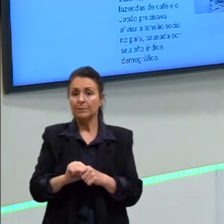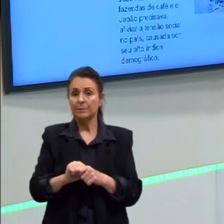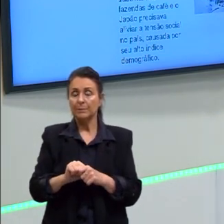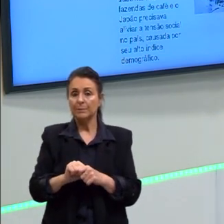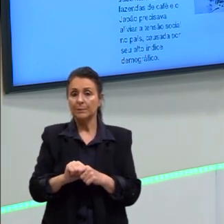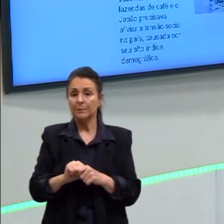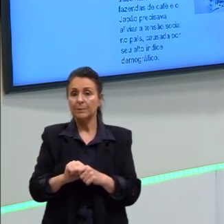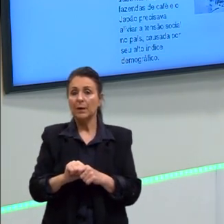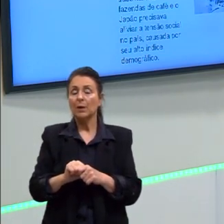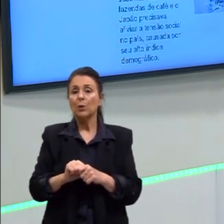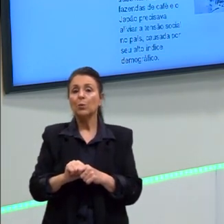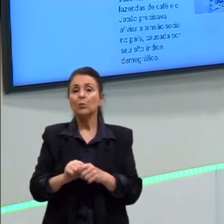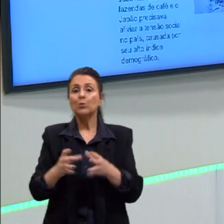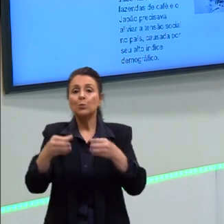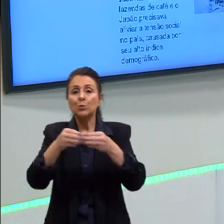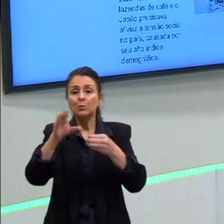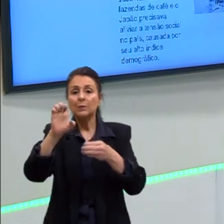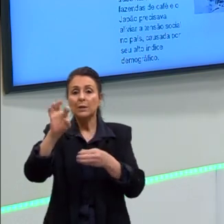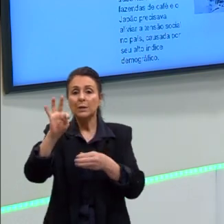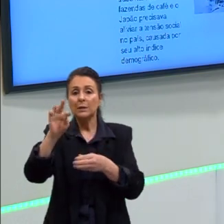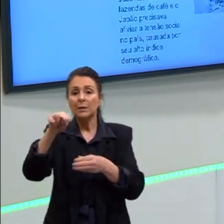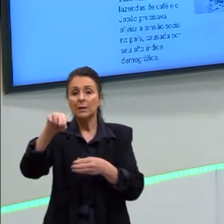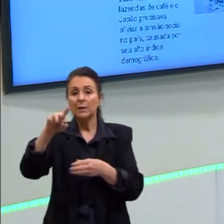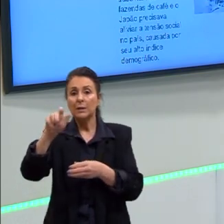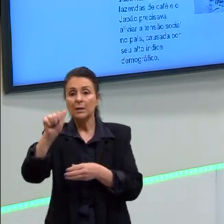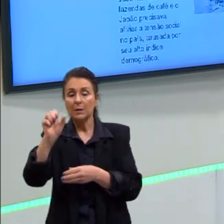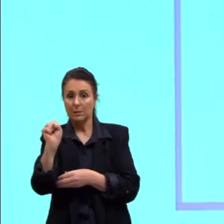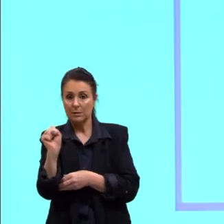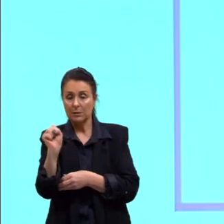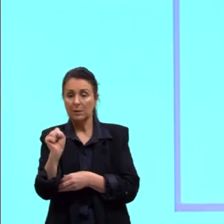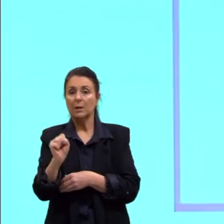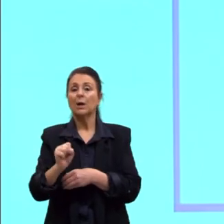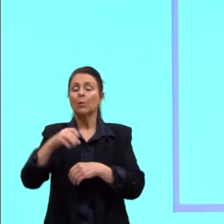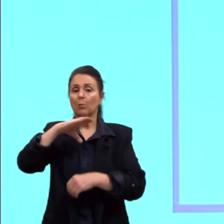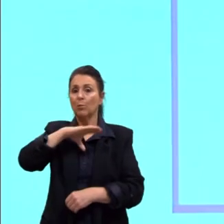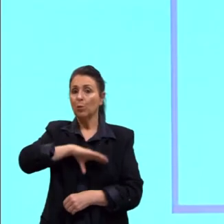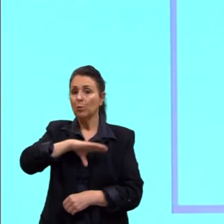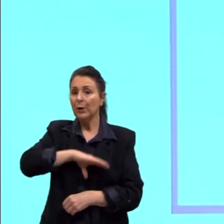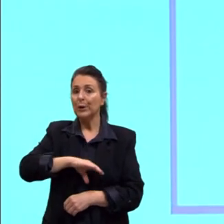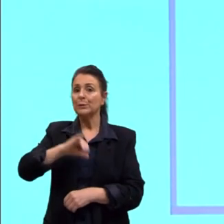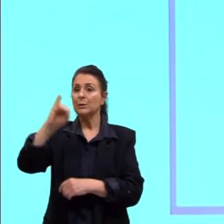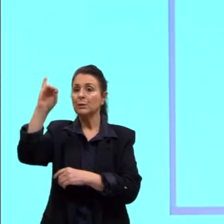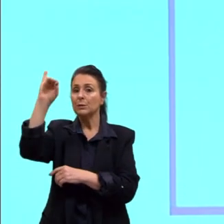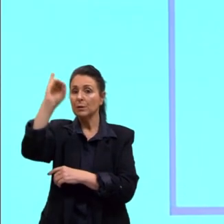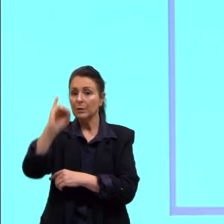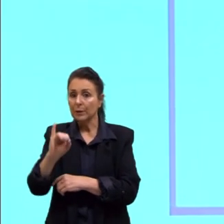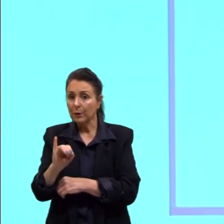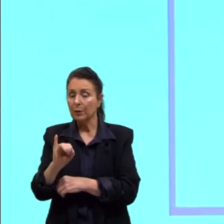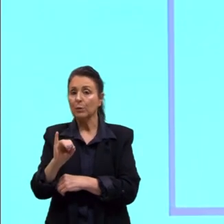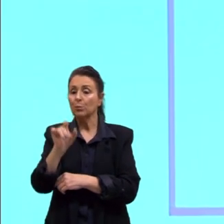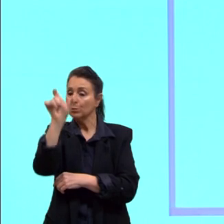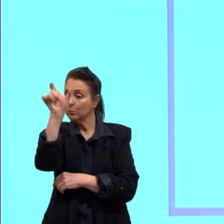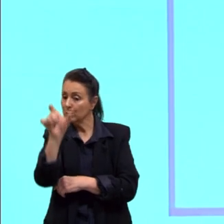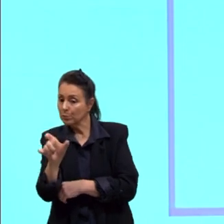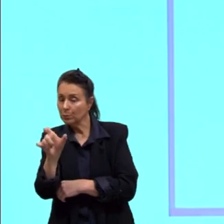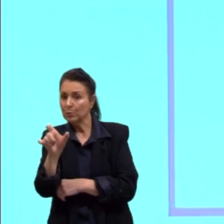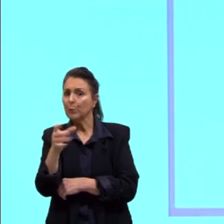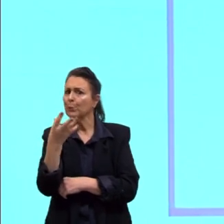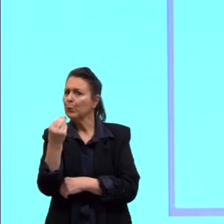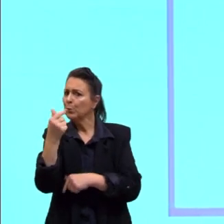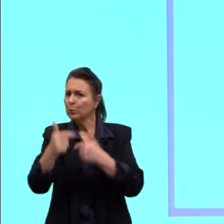fazer tirinha né que vieram para o Brasil os portugueses os italianos né com bastante mão de obra é preciso